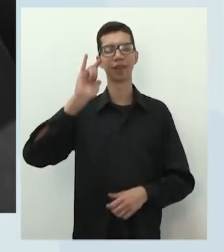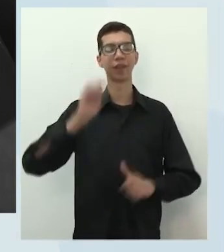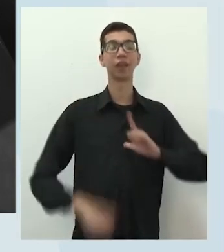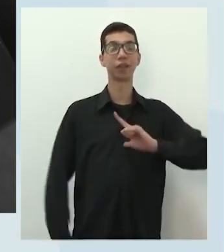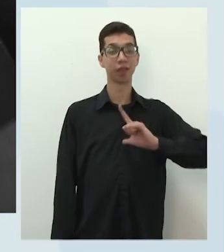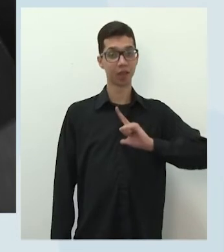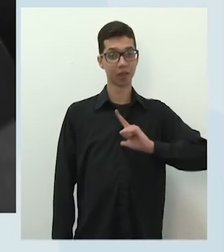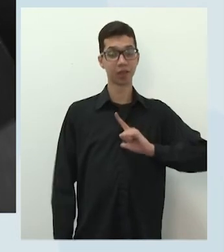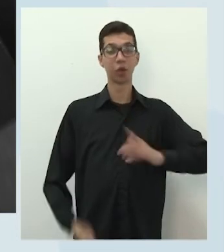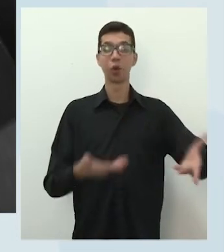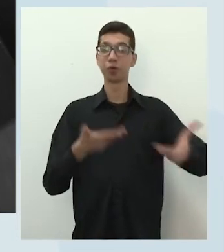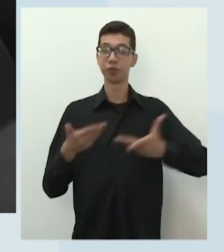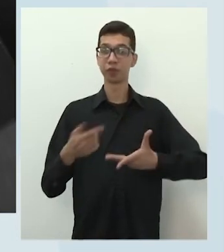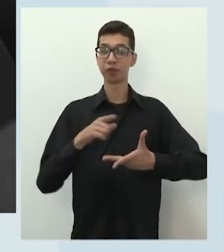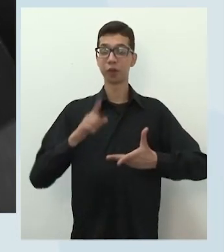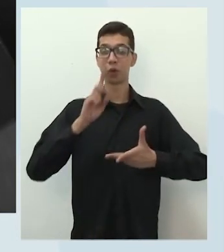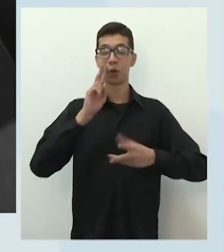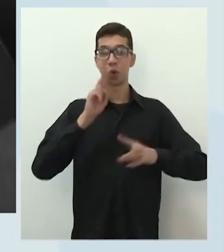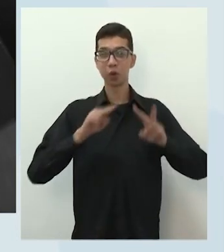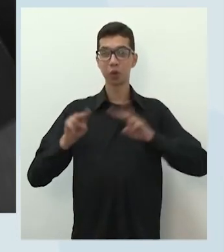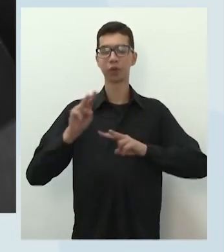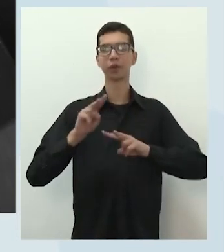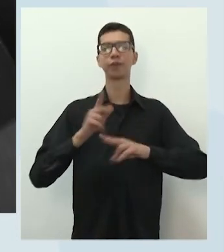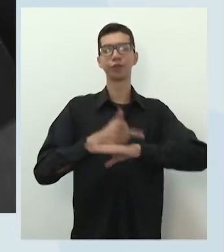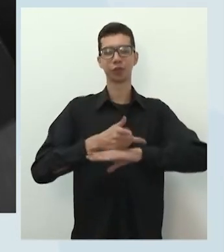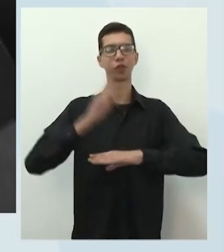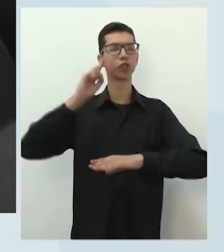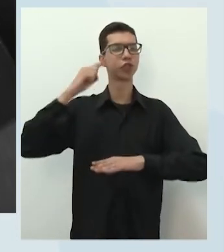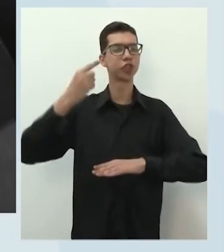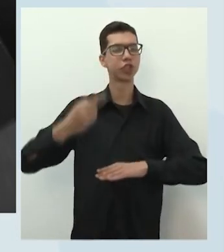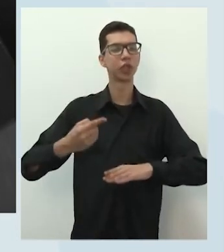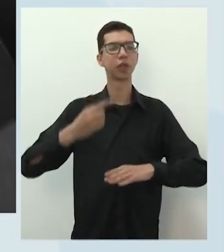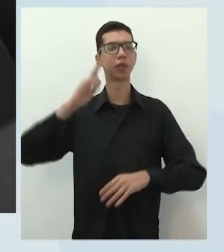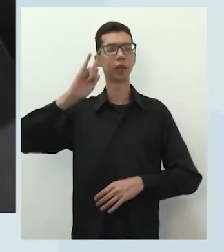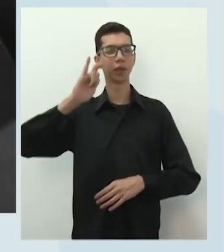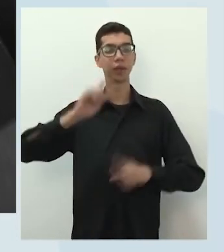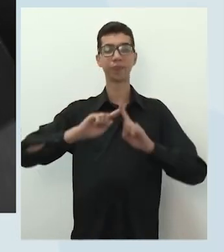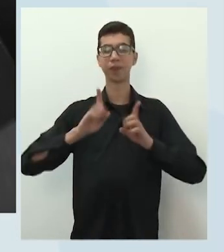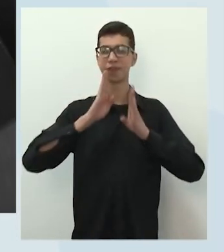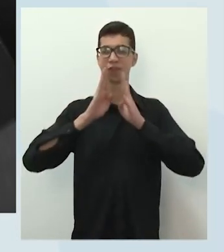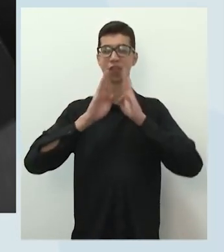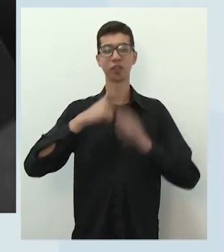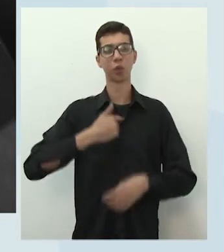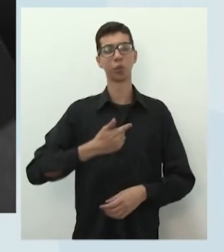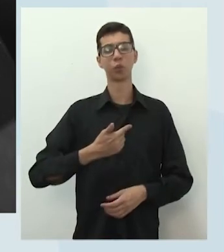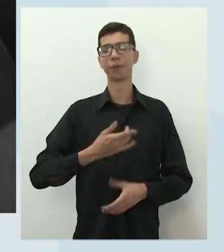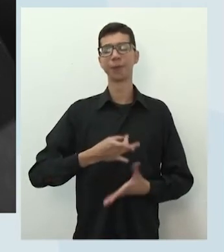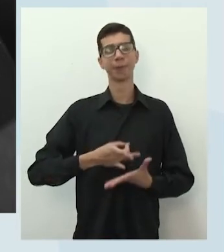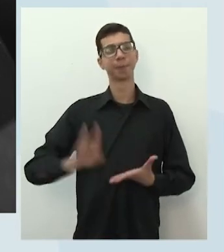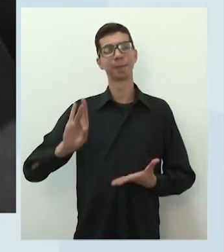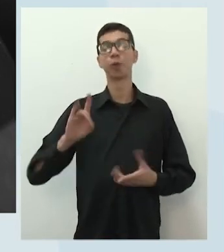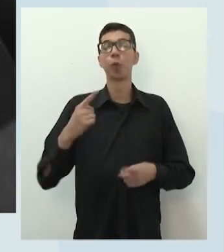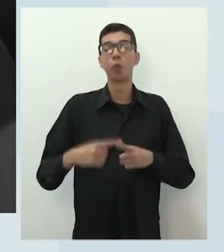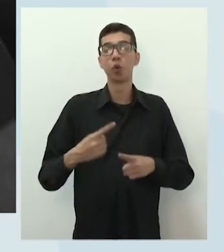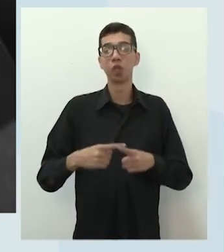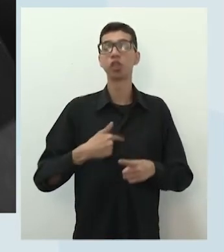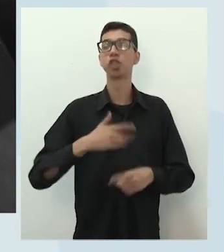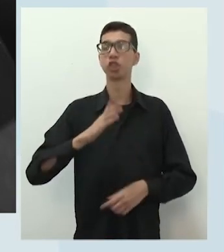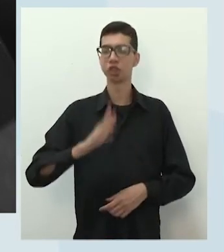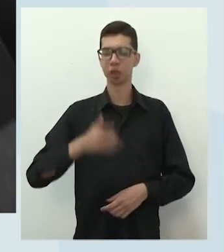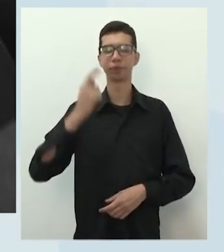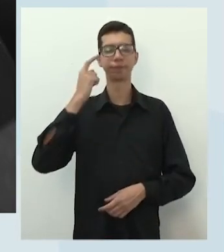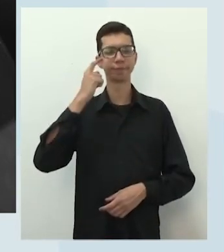com uma tecla de computador você põe uma pessoa ou tira uma pessoa da sua vida. Isso é bastante preocupante, claro, e